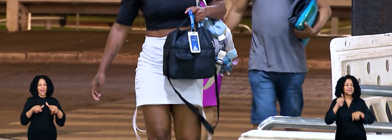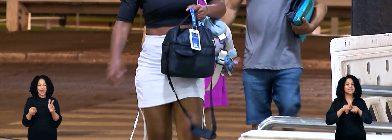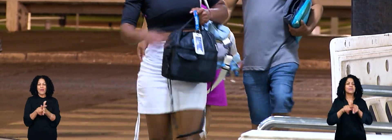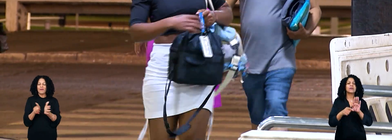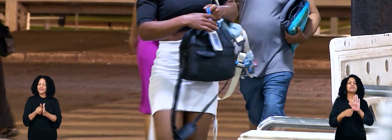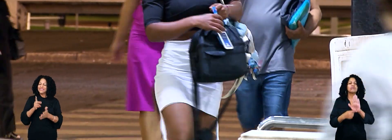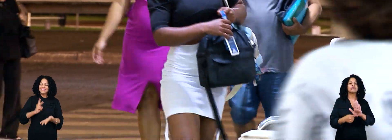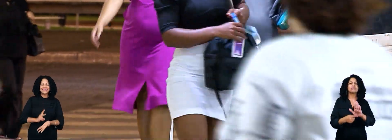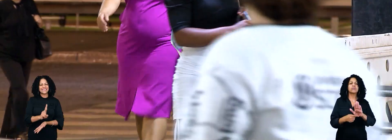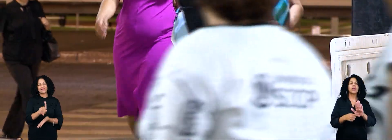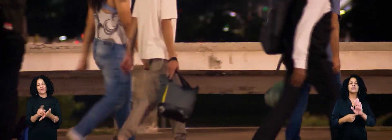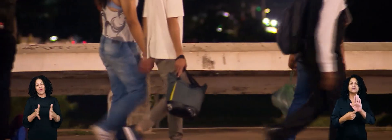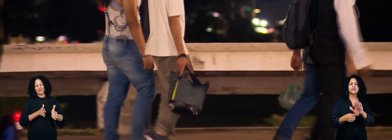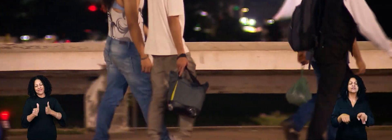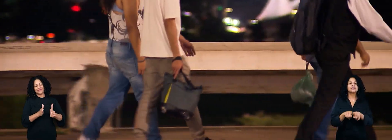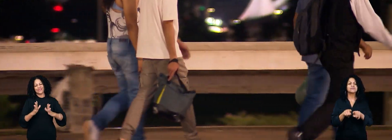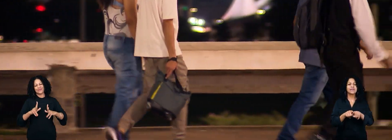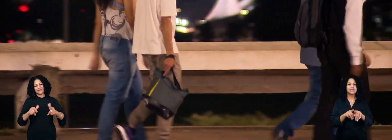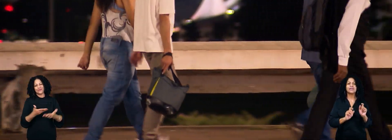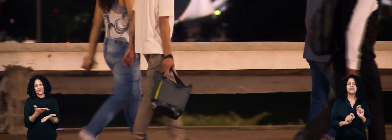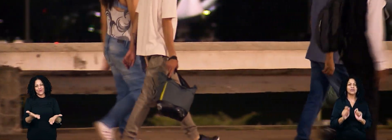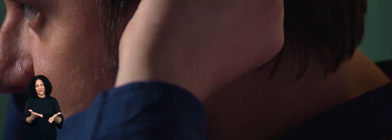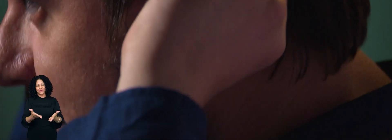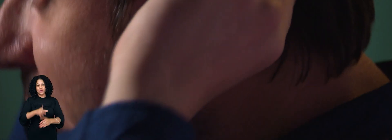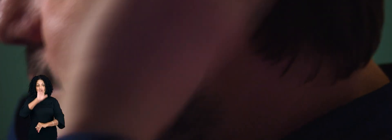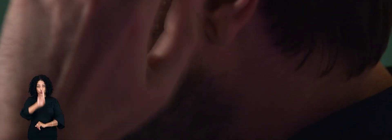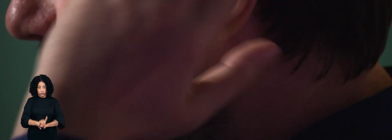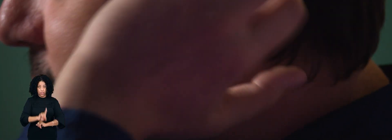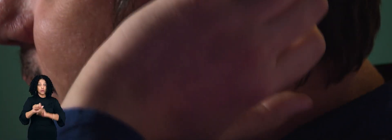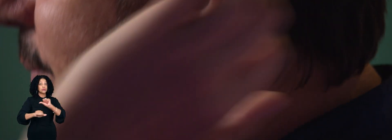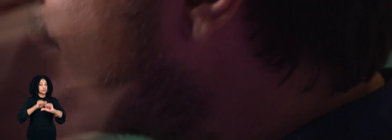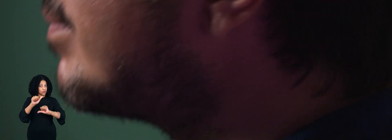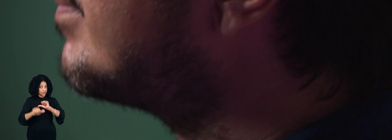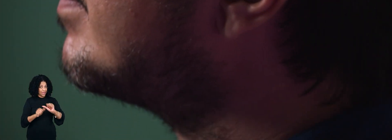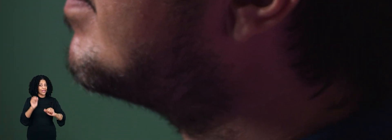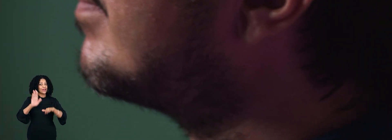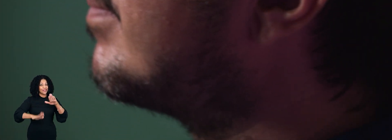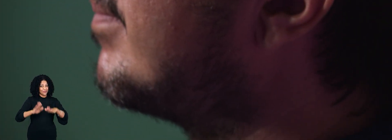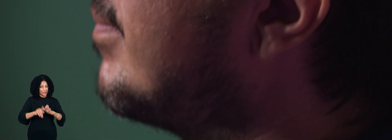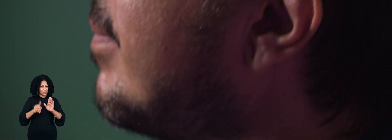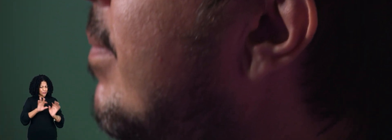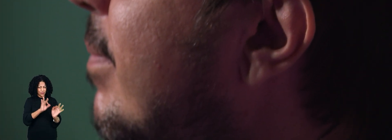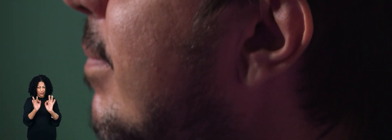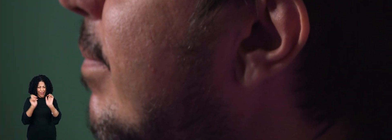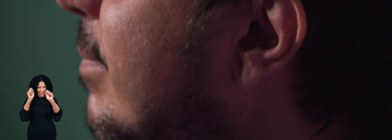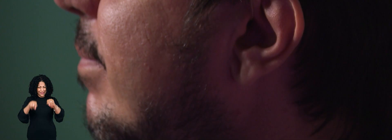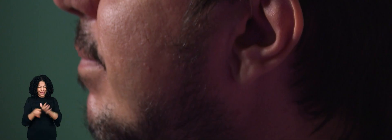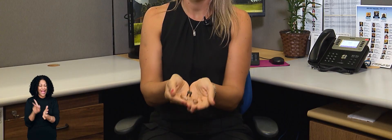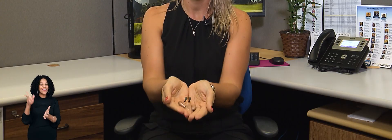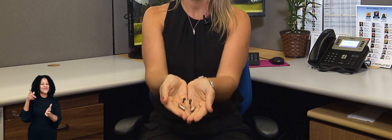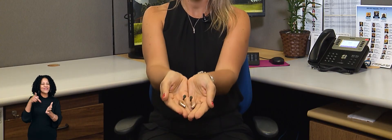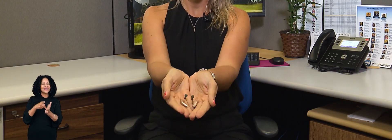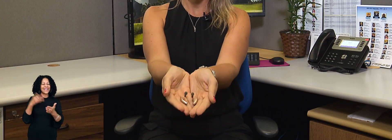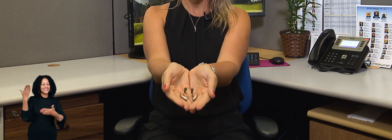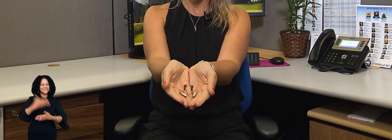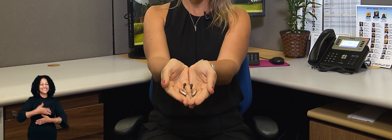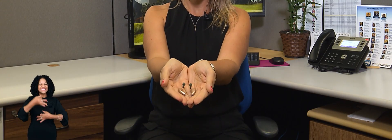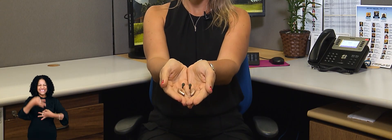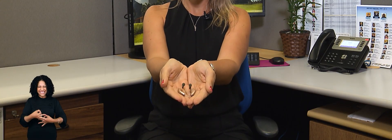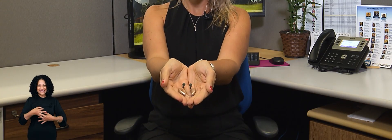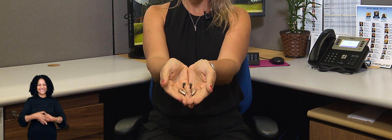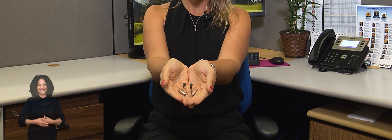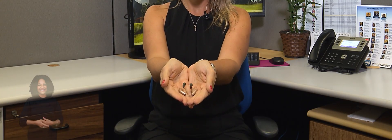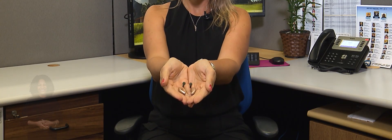Justiça Trabalhista busca ser acessível a todos, transformando direitos muitas vezes invisíveis em